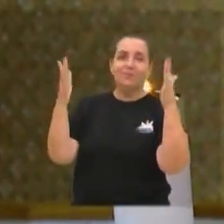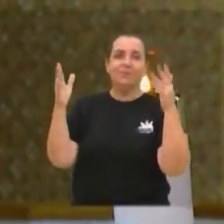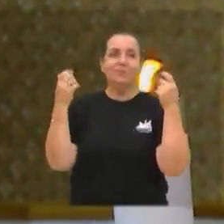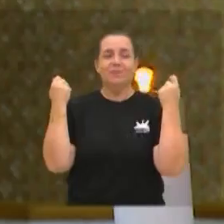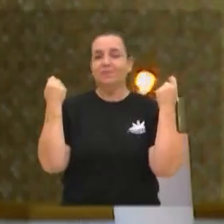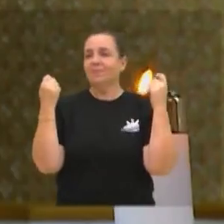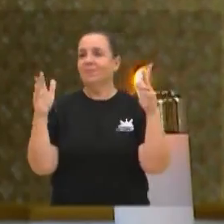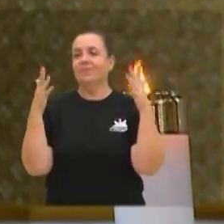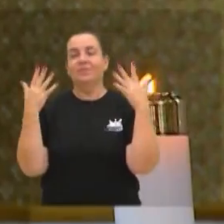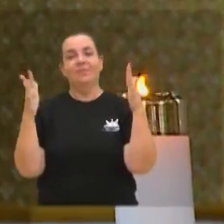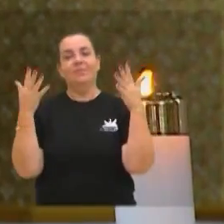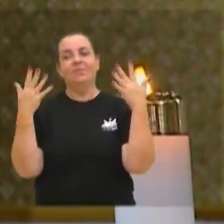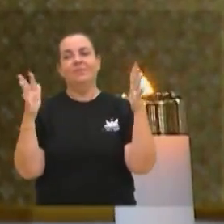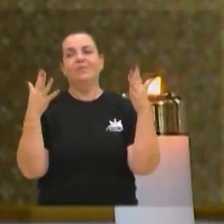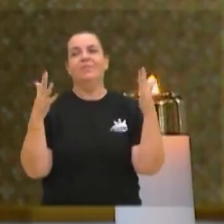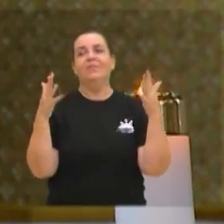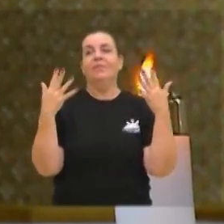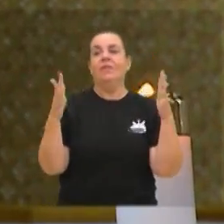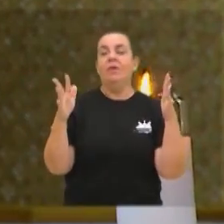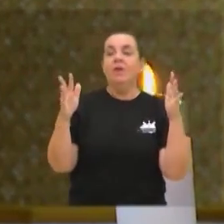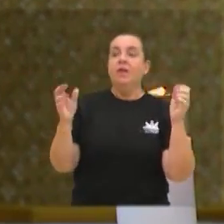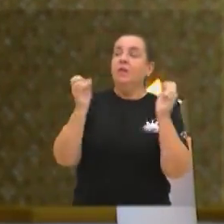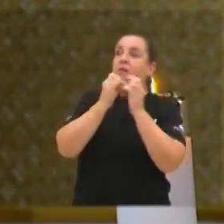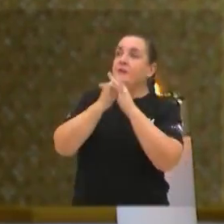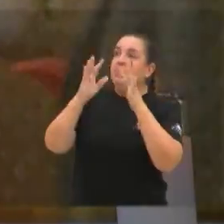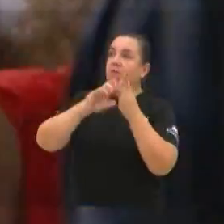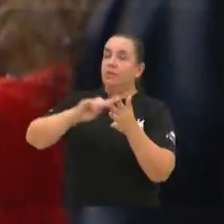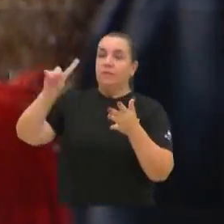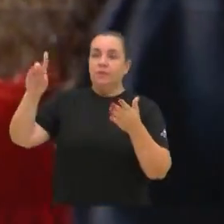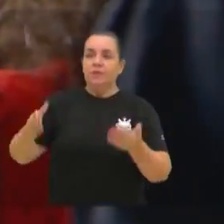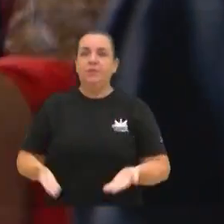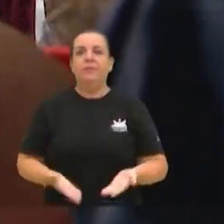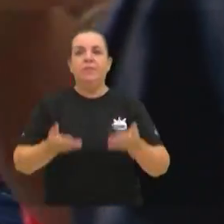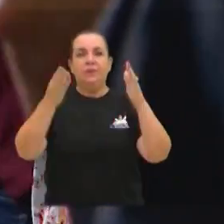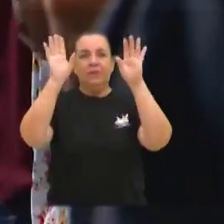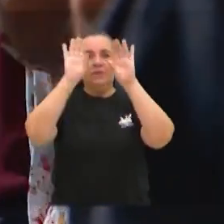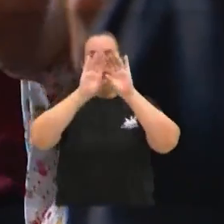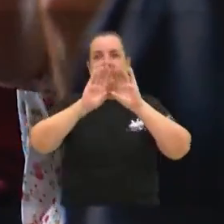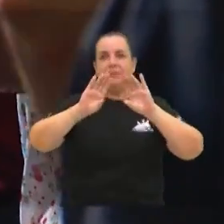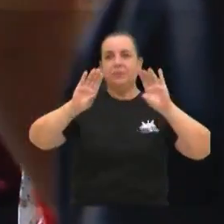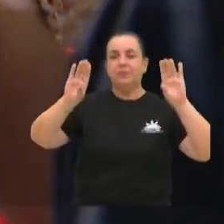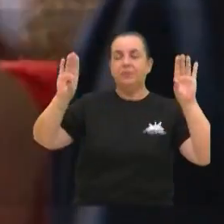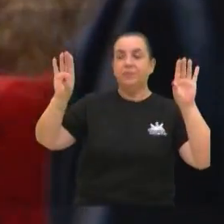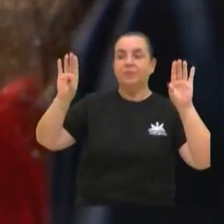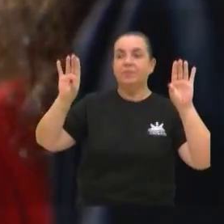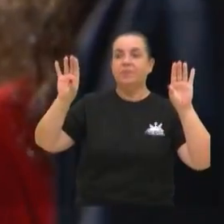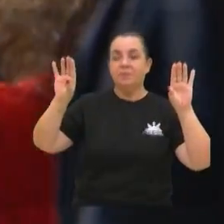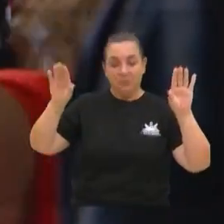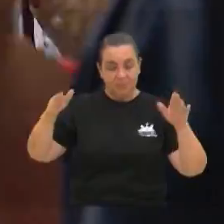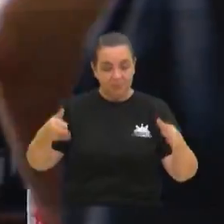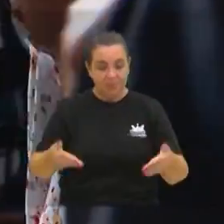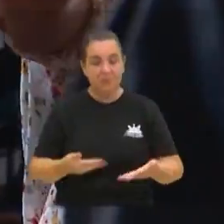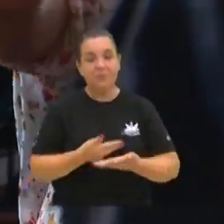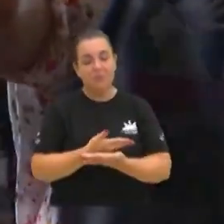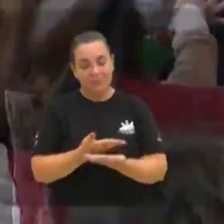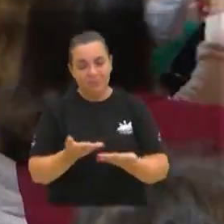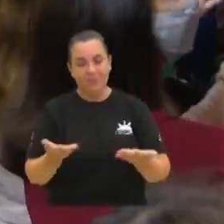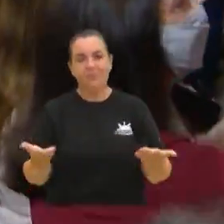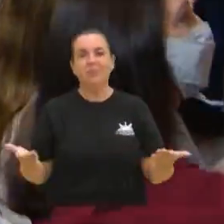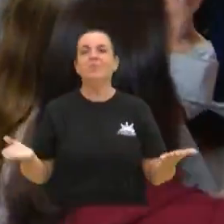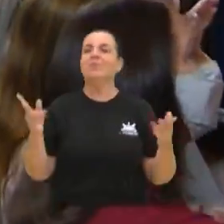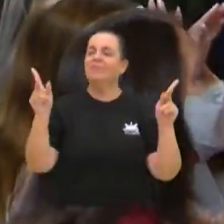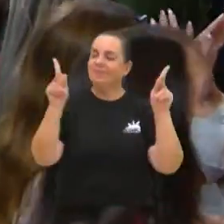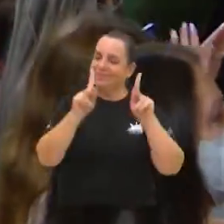Aleluia, aleluia, glória a Deus nos altos céus, e